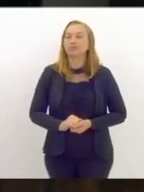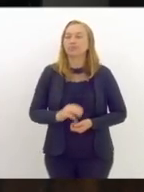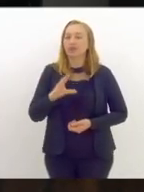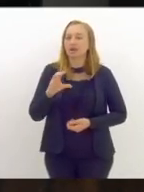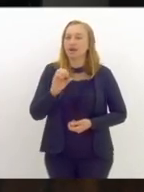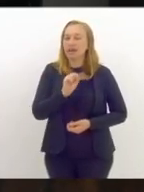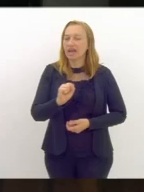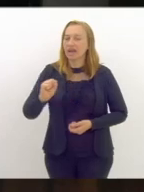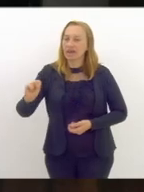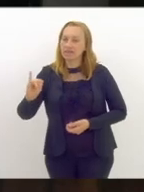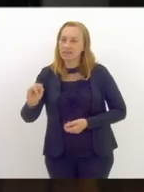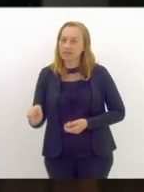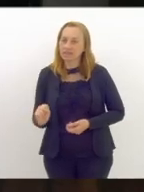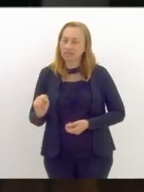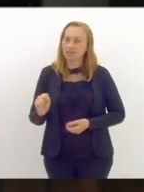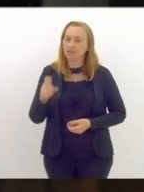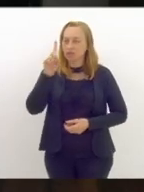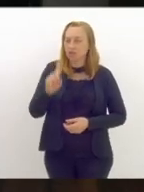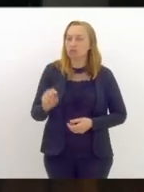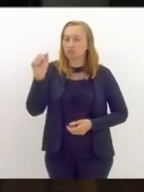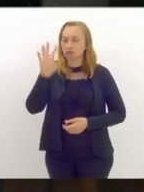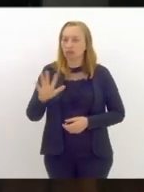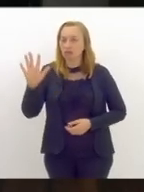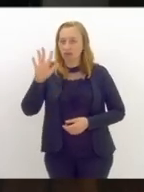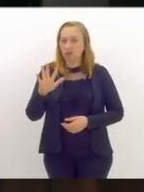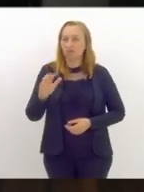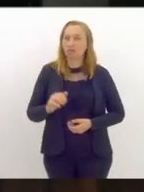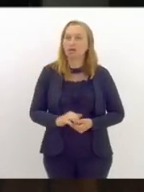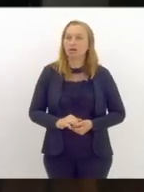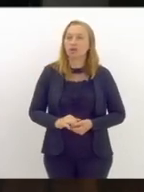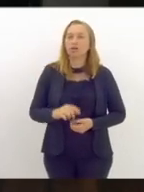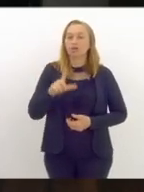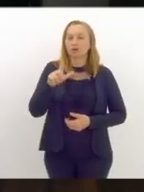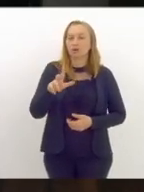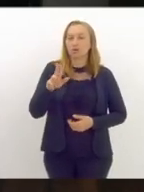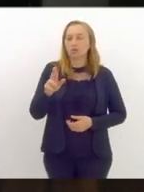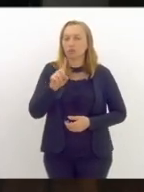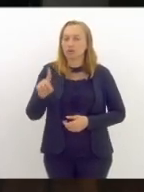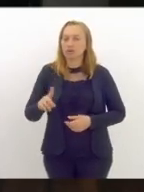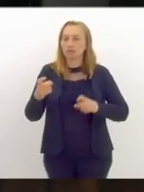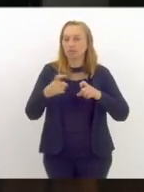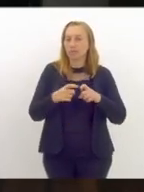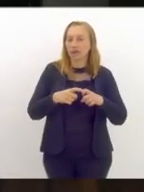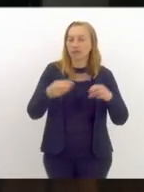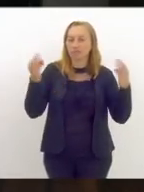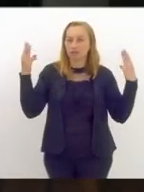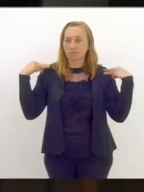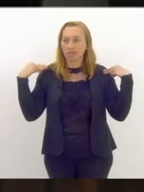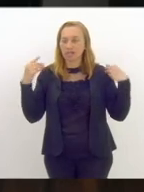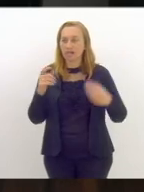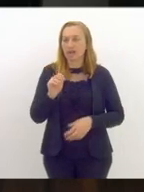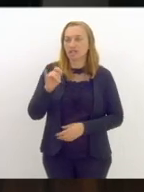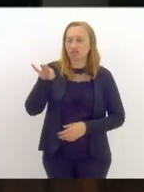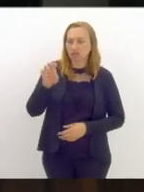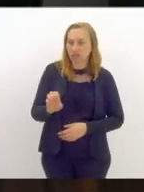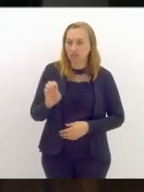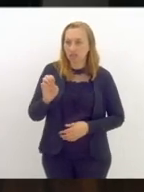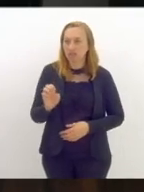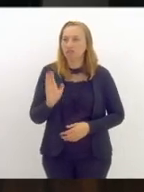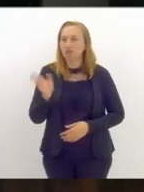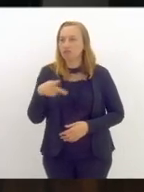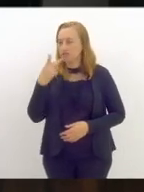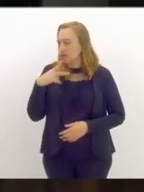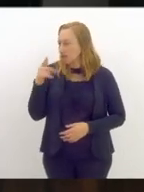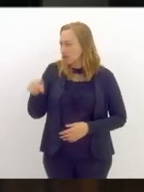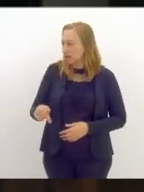Cássia Gonçalves, diretor-geral do Instituto PERJ, Luiz, médico da Marinha, Alexandre, que eu já citei